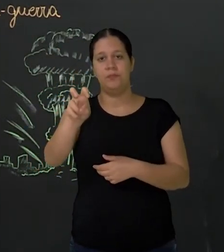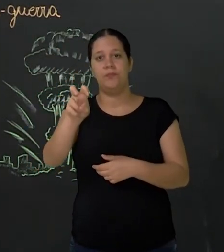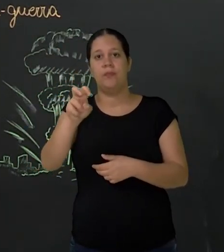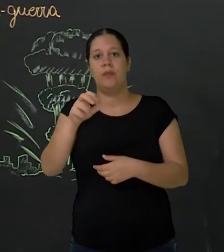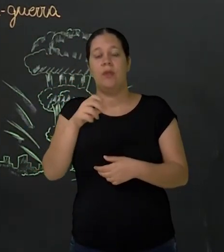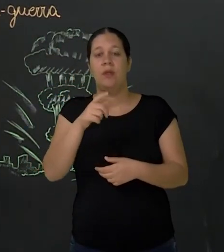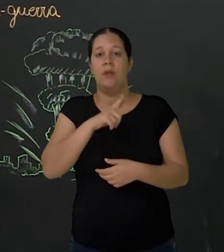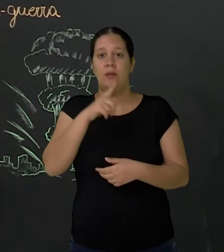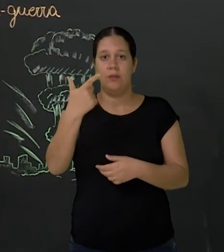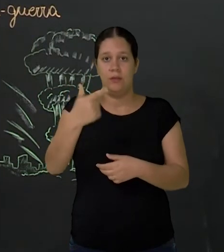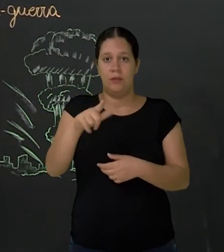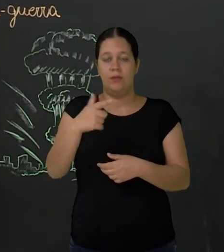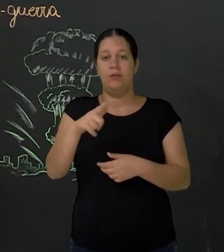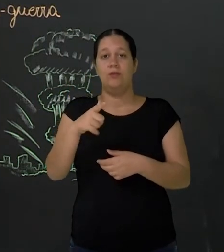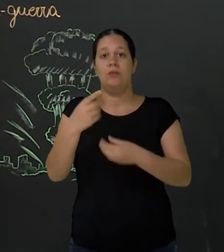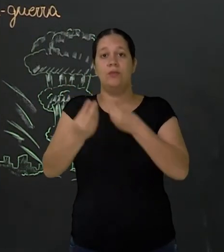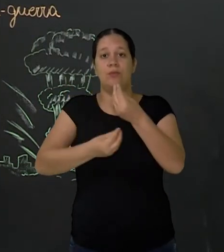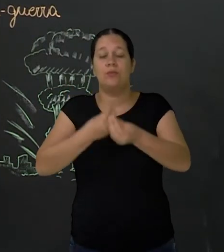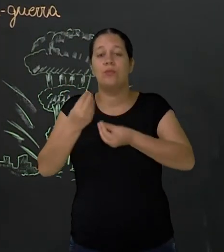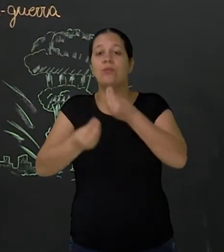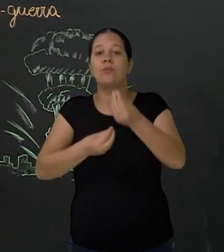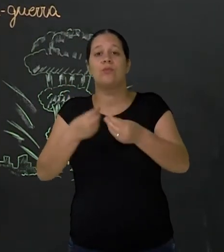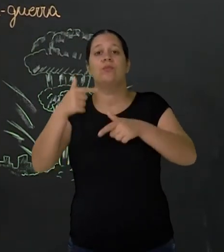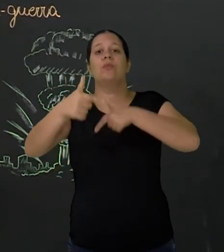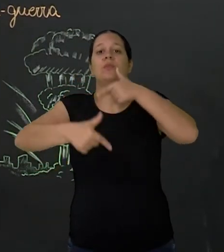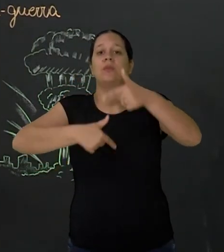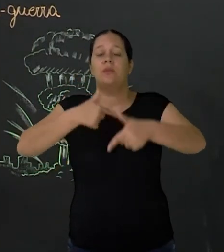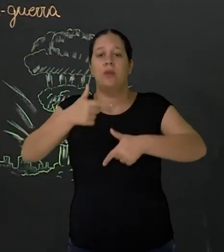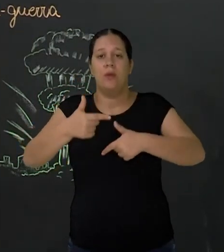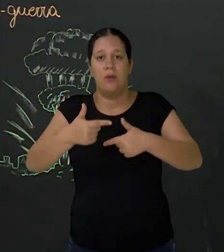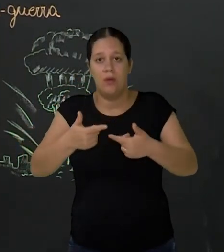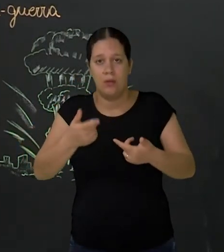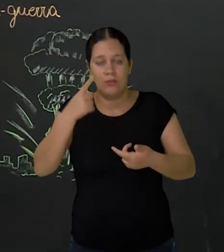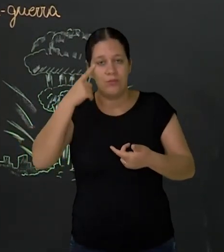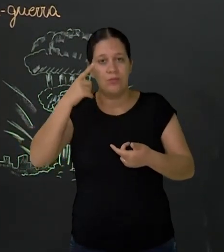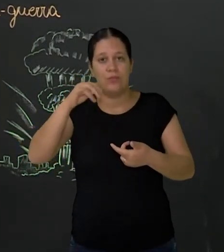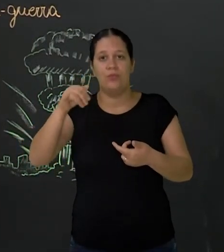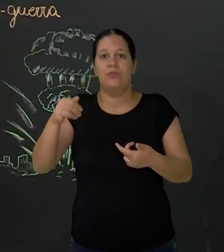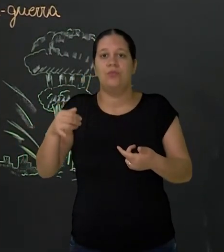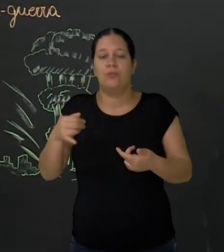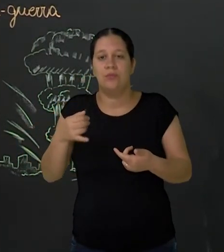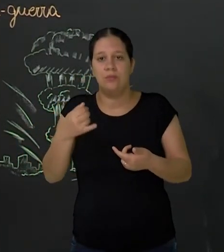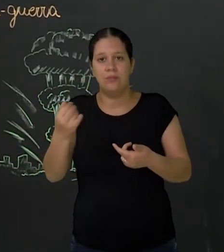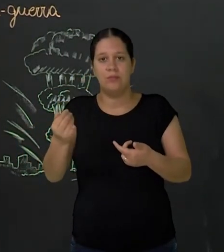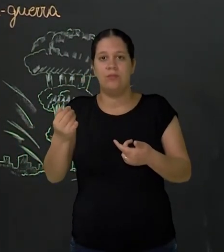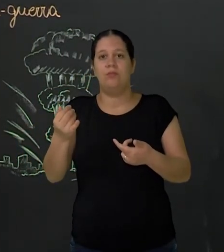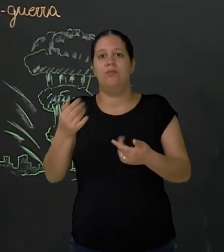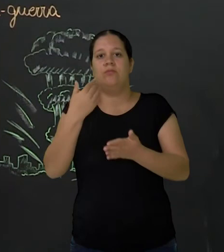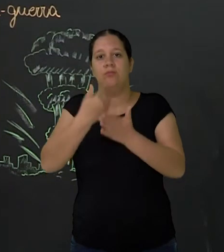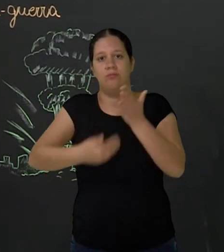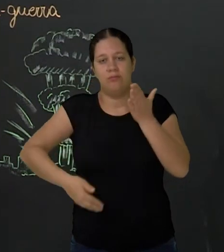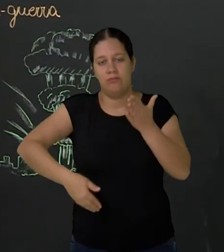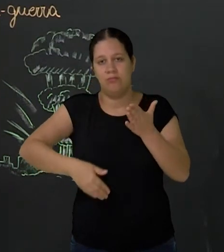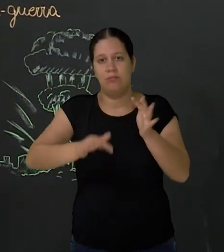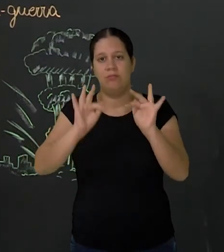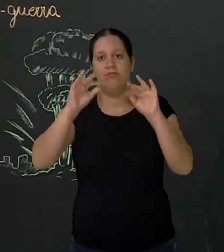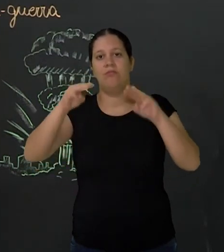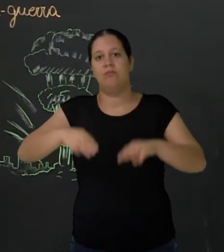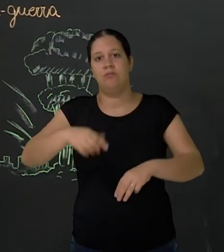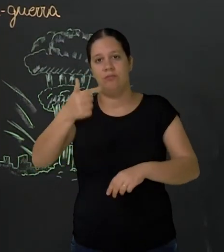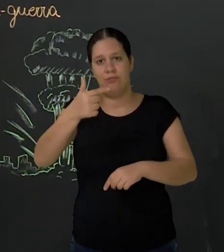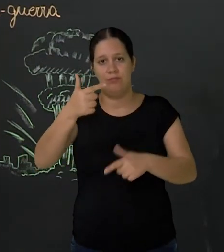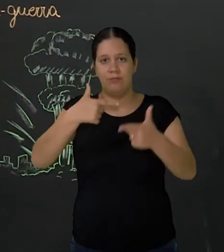1945. Sem nenhuma condição de reagir, o Japão se rende e assim termina a Segunda Guerra